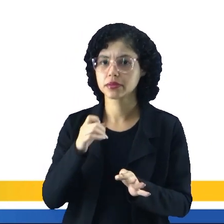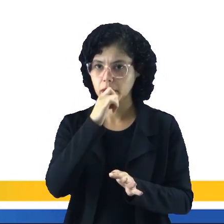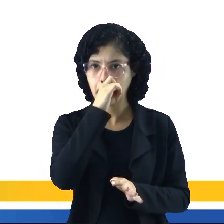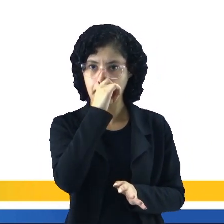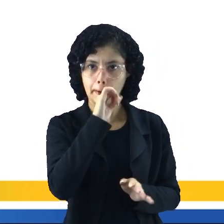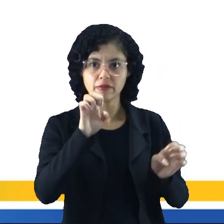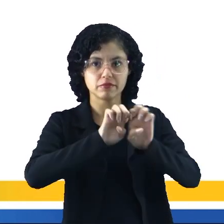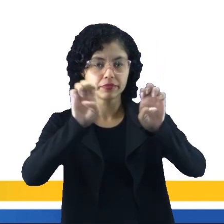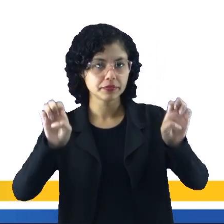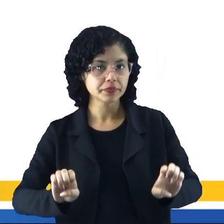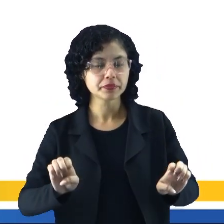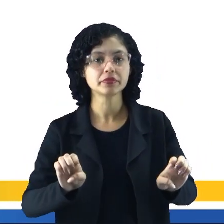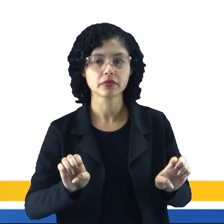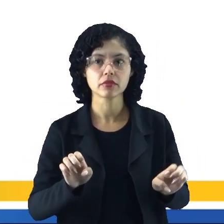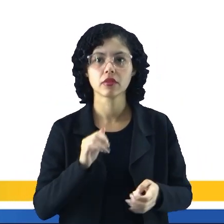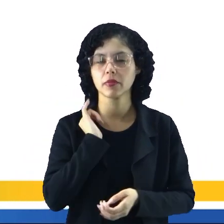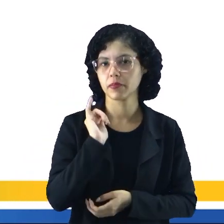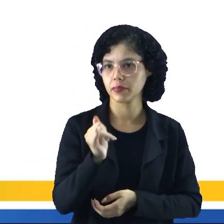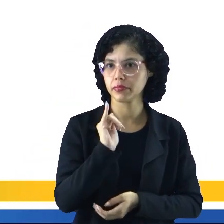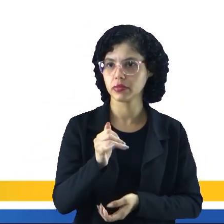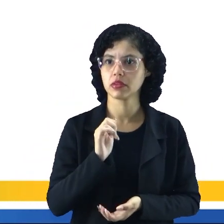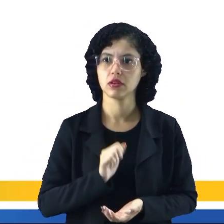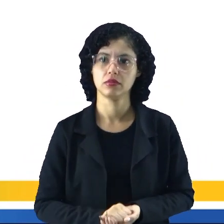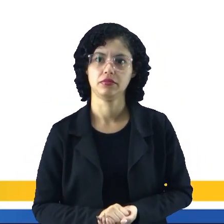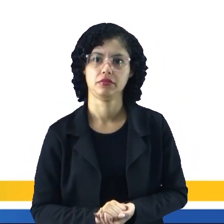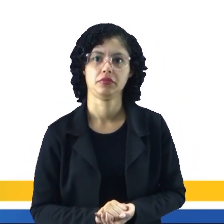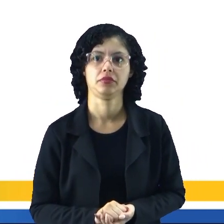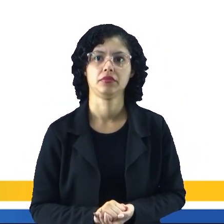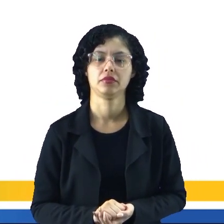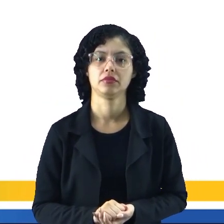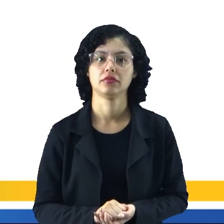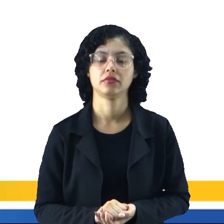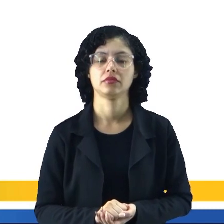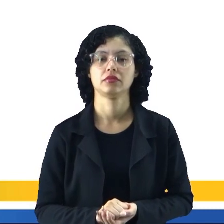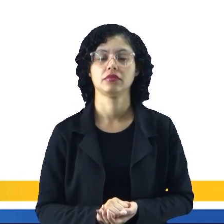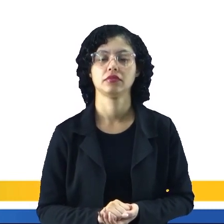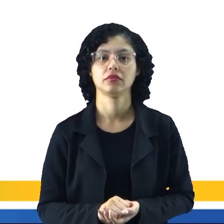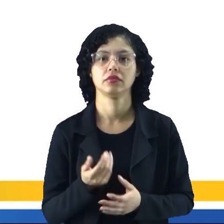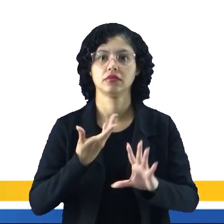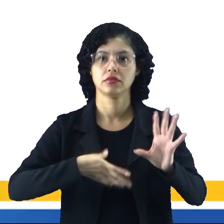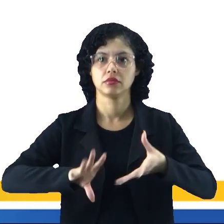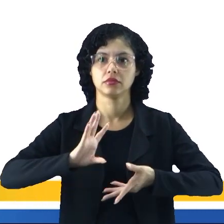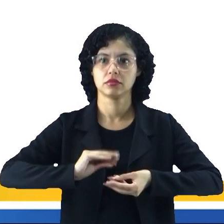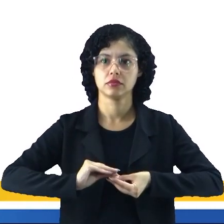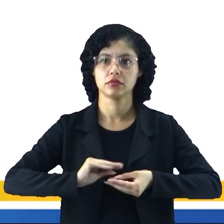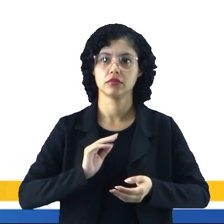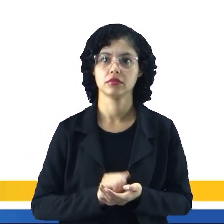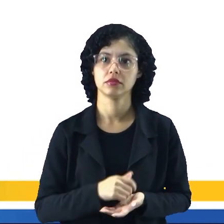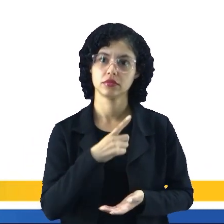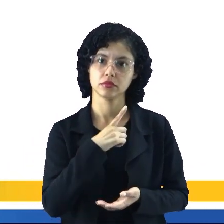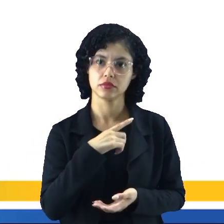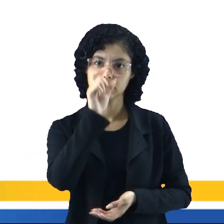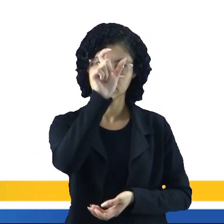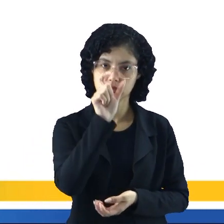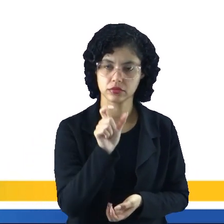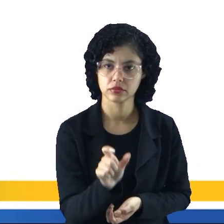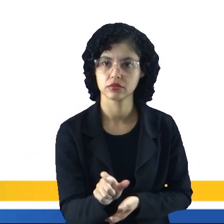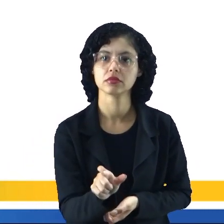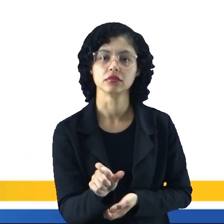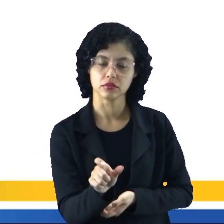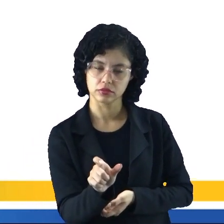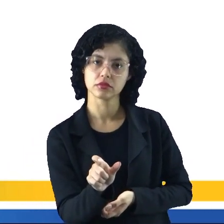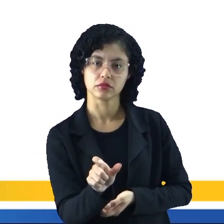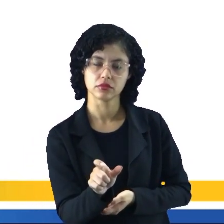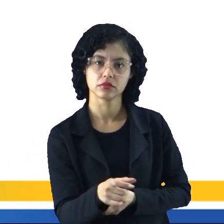a estrutura do texto narrativo é ele é resumidamente né temos ali personagens